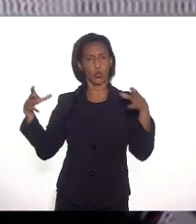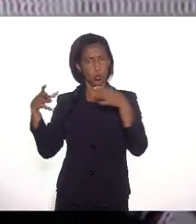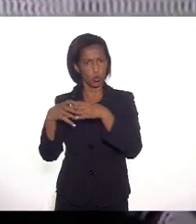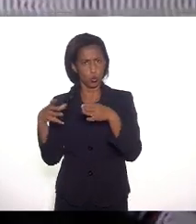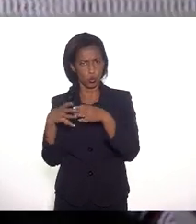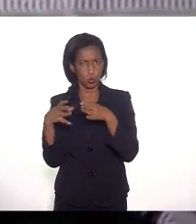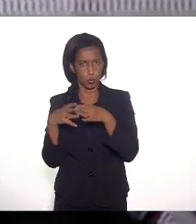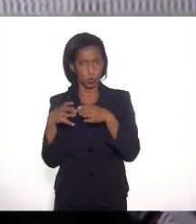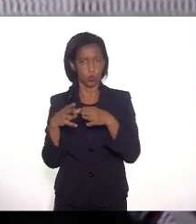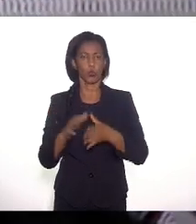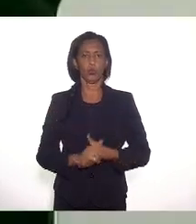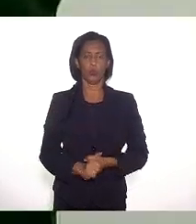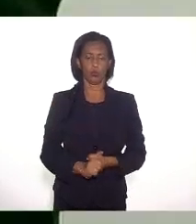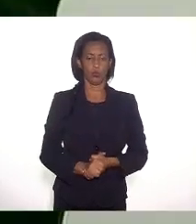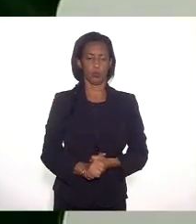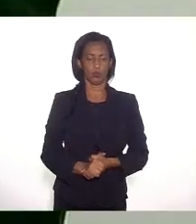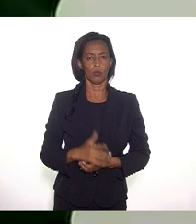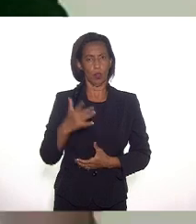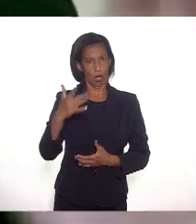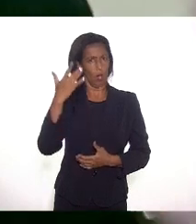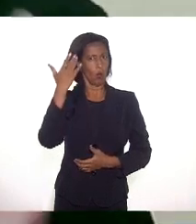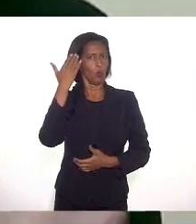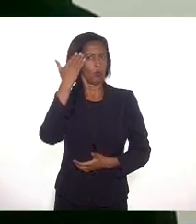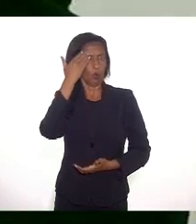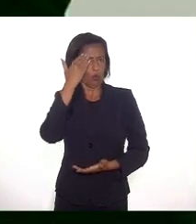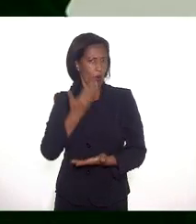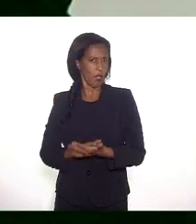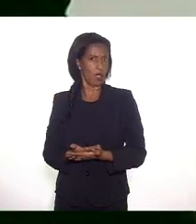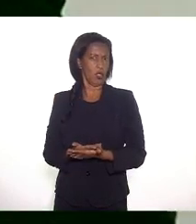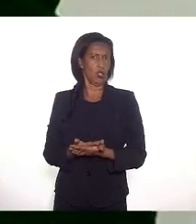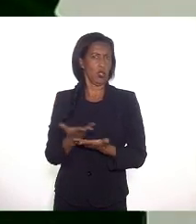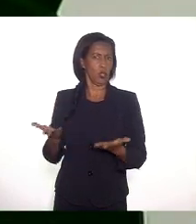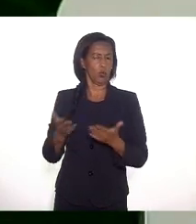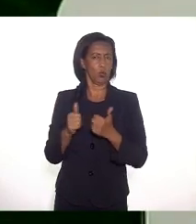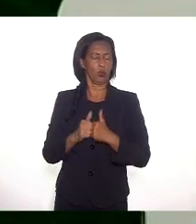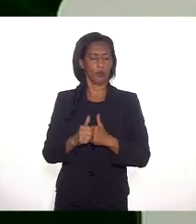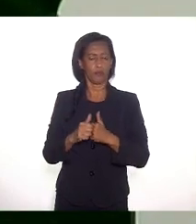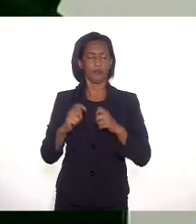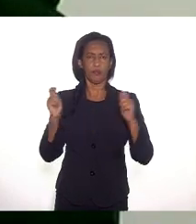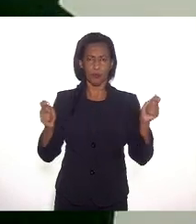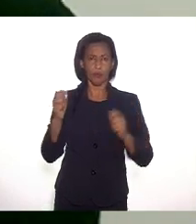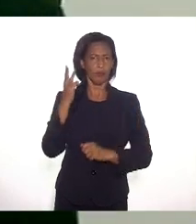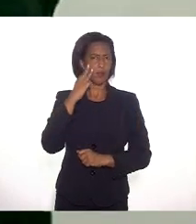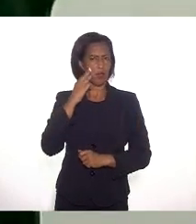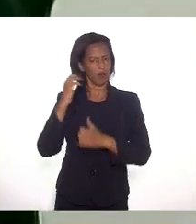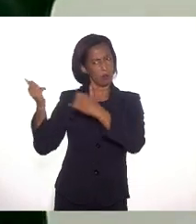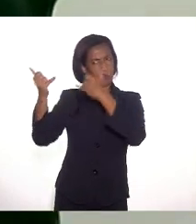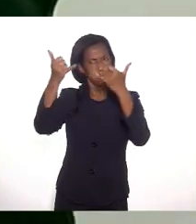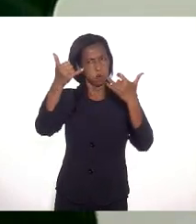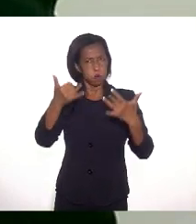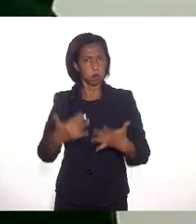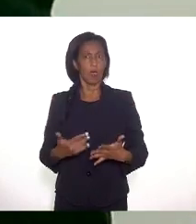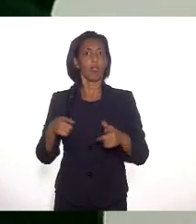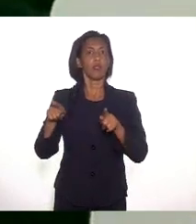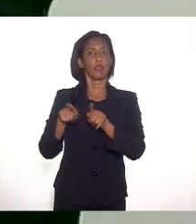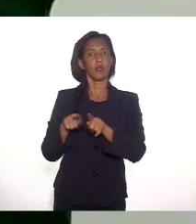Caminhamos um bom, que eu acredito abre um bom, não abre precedentes, o Valdec falou muito disso, e também não deixa